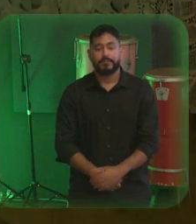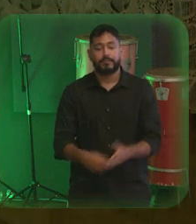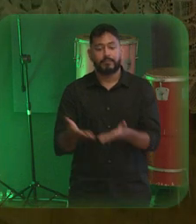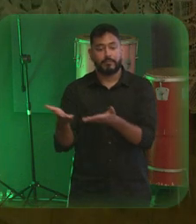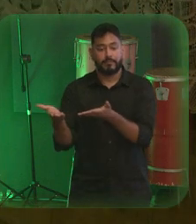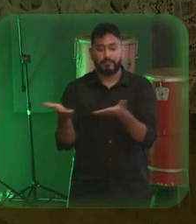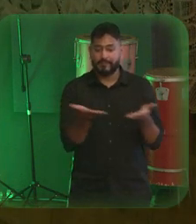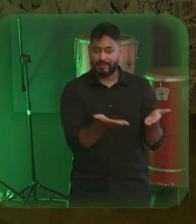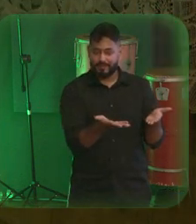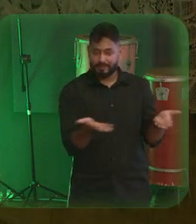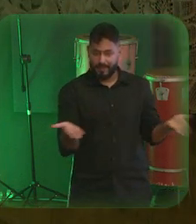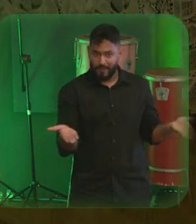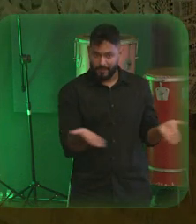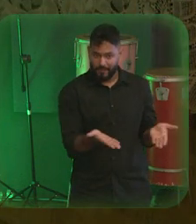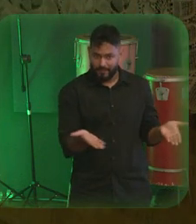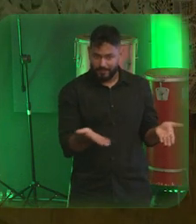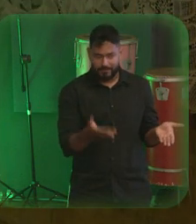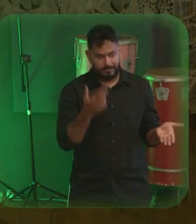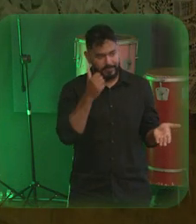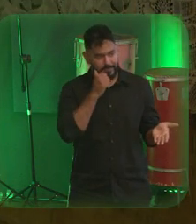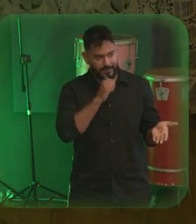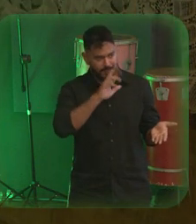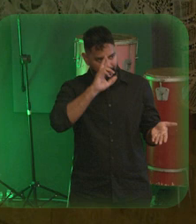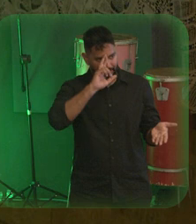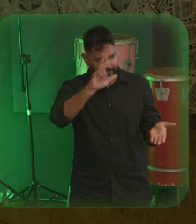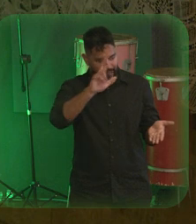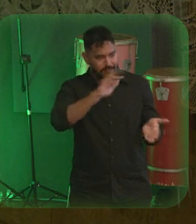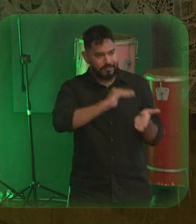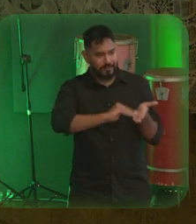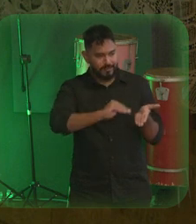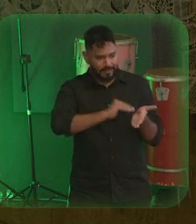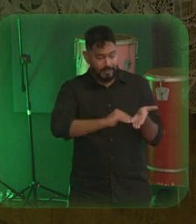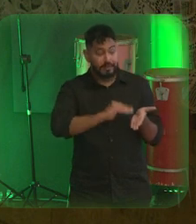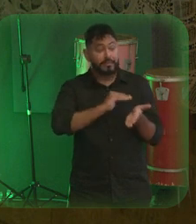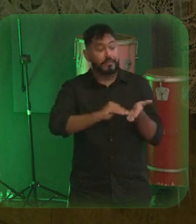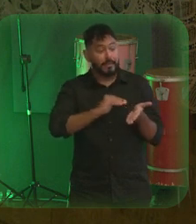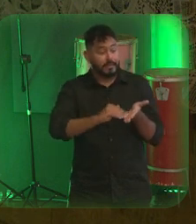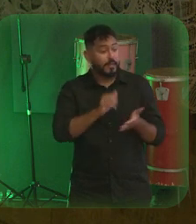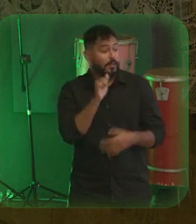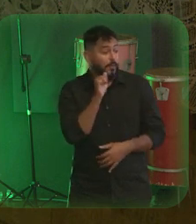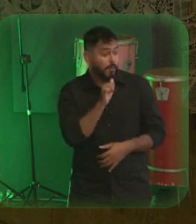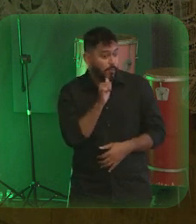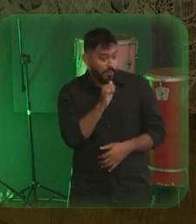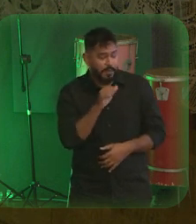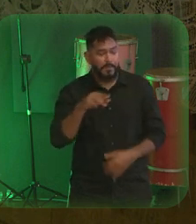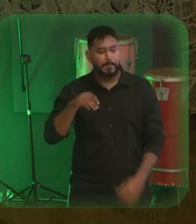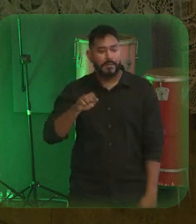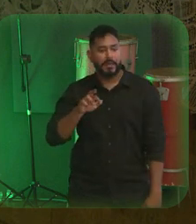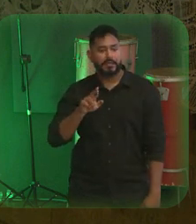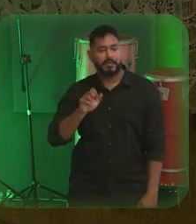Convidamos neste momento a senhora secretária da Secretaria da Mulher, Mariana Mello.